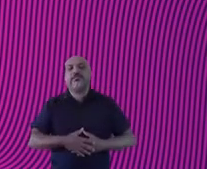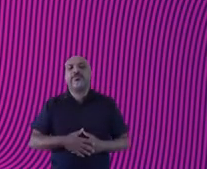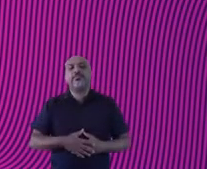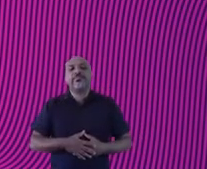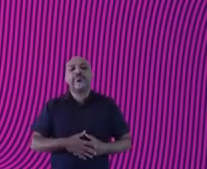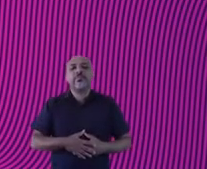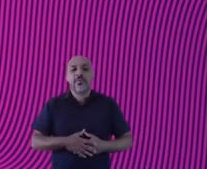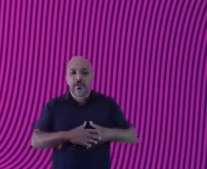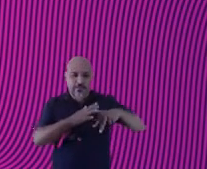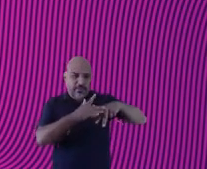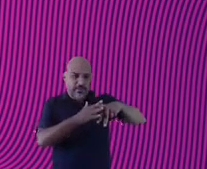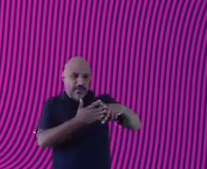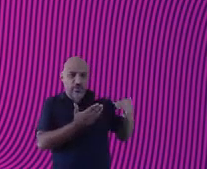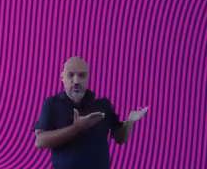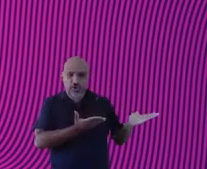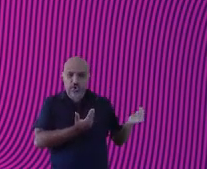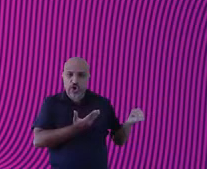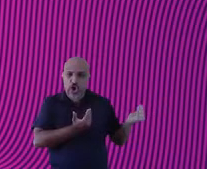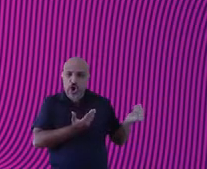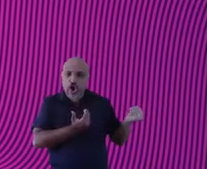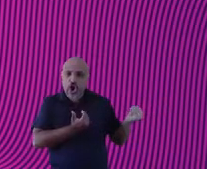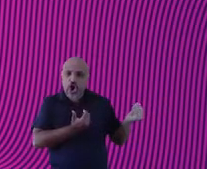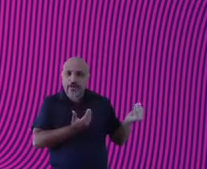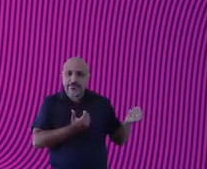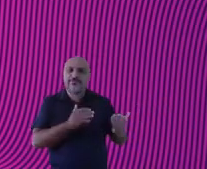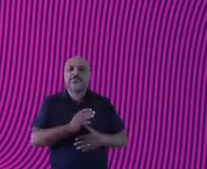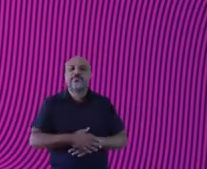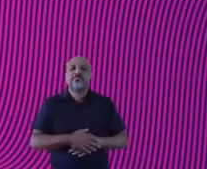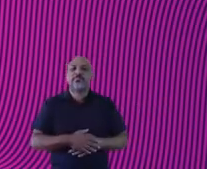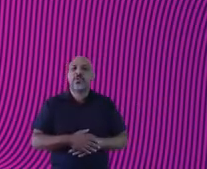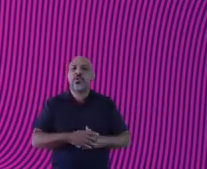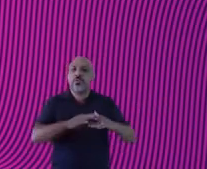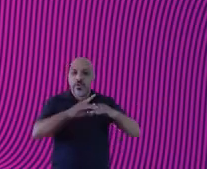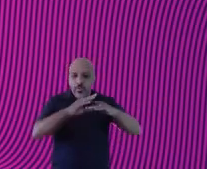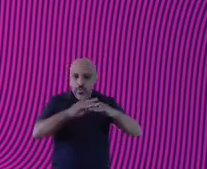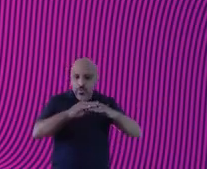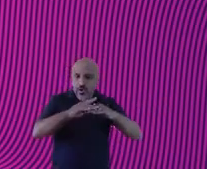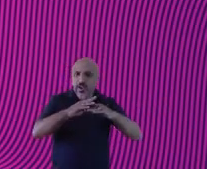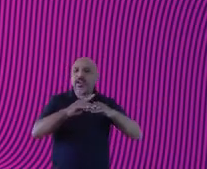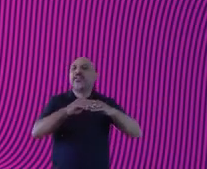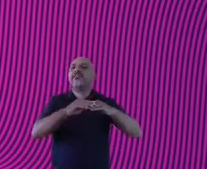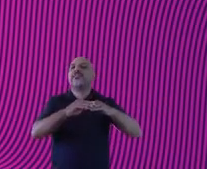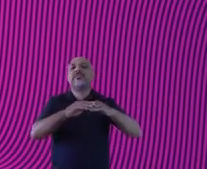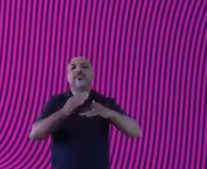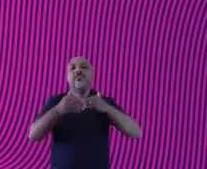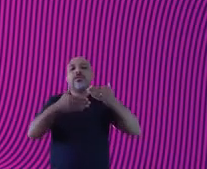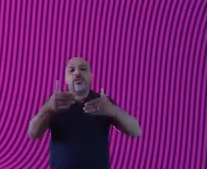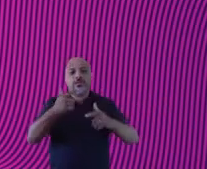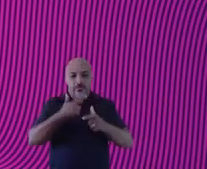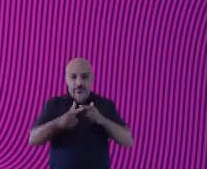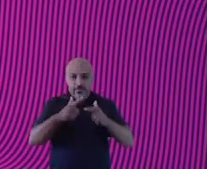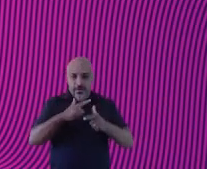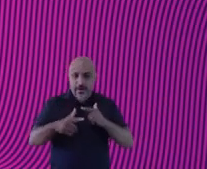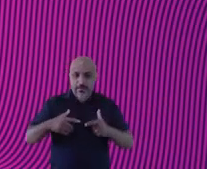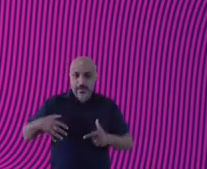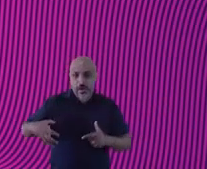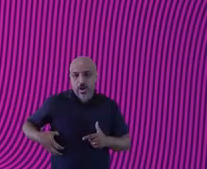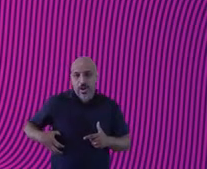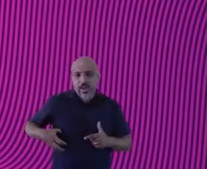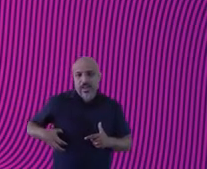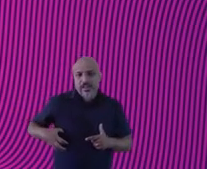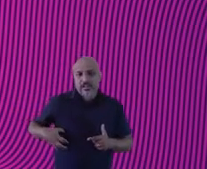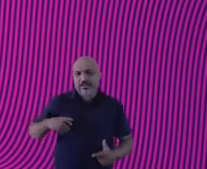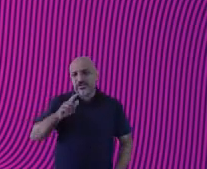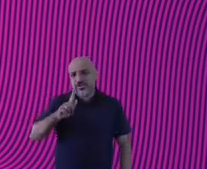com manifestações com doença óssea, citopenia, disfunção renal, um mieloma